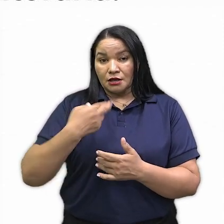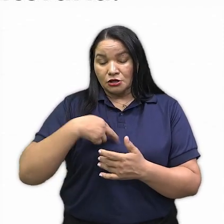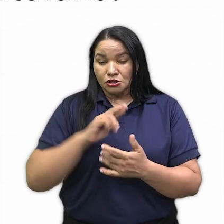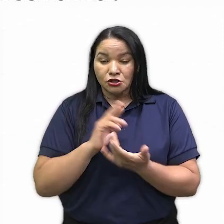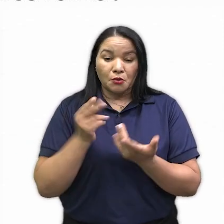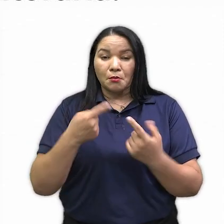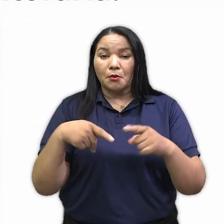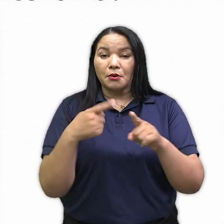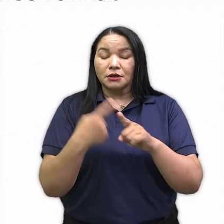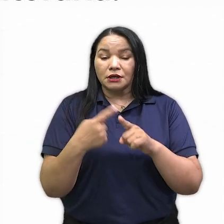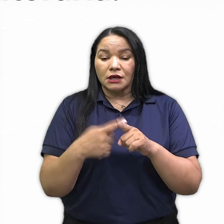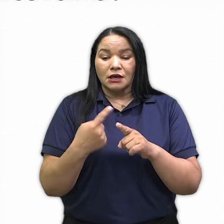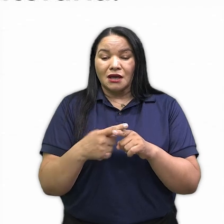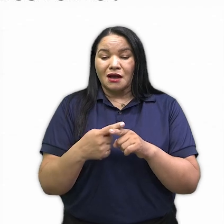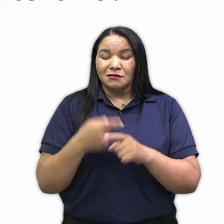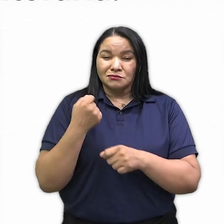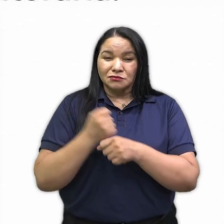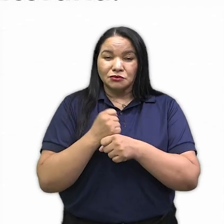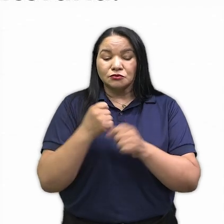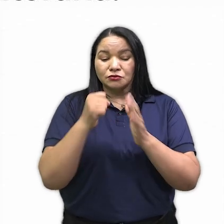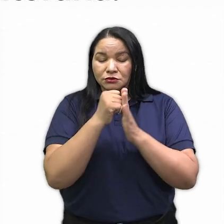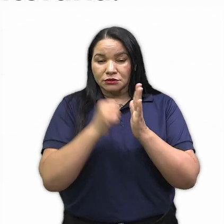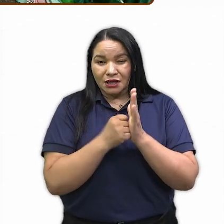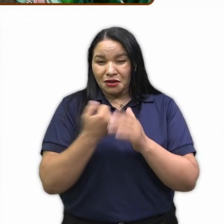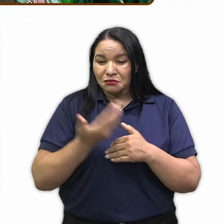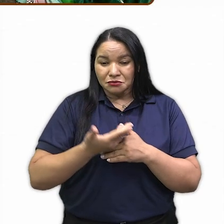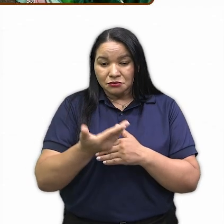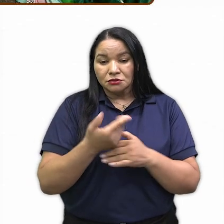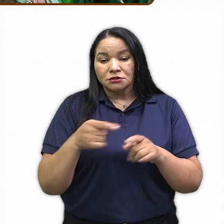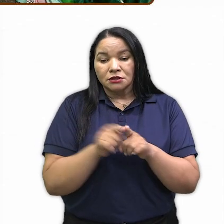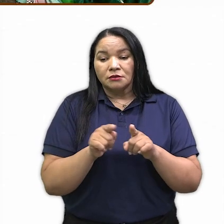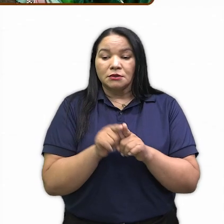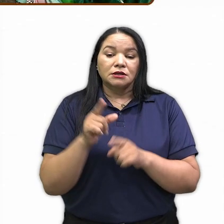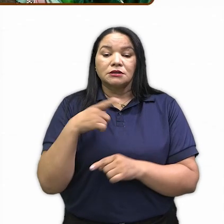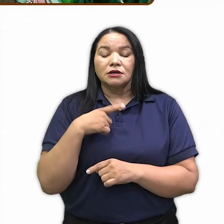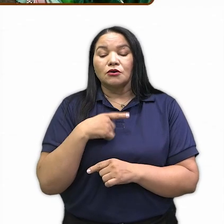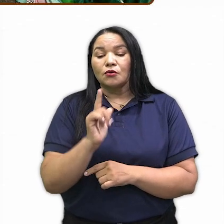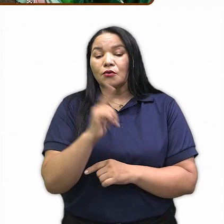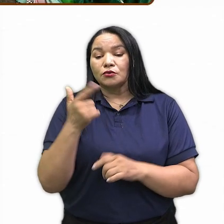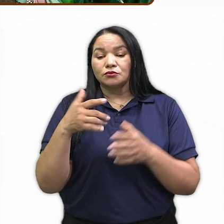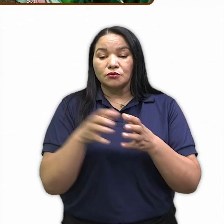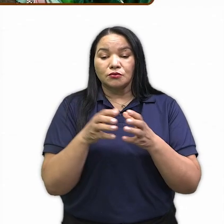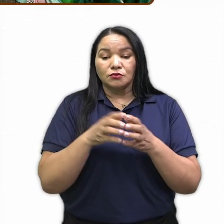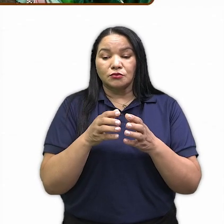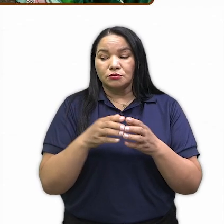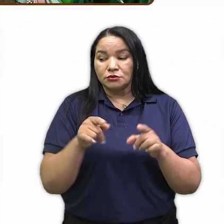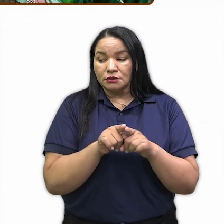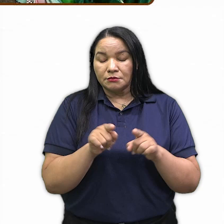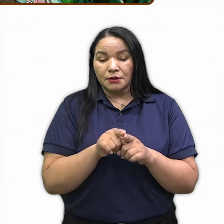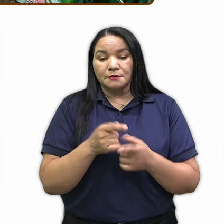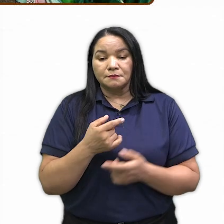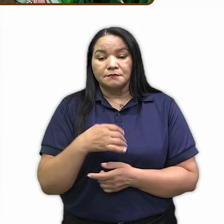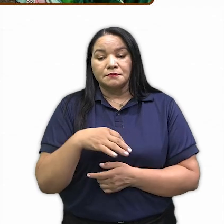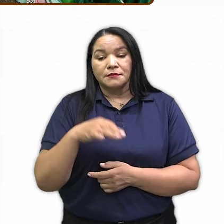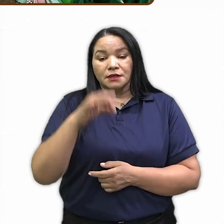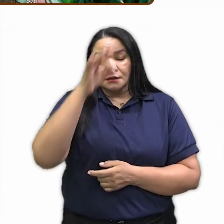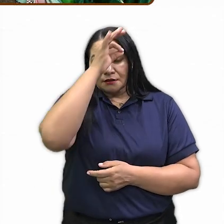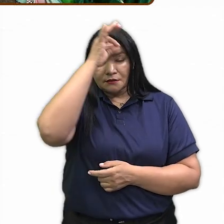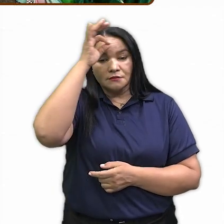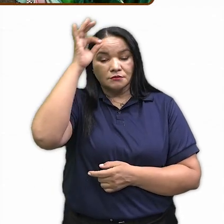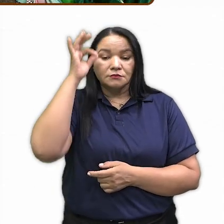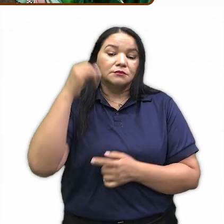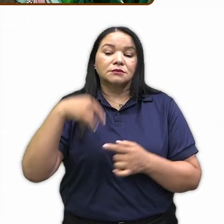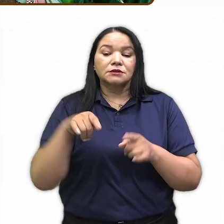ao longo dos séculos. E além dos russos, também teremos quem? Os romani, também conhecido como os ciganos,